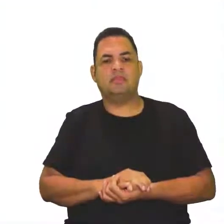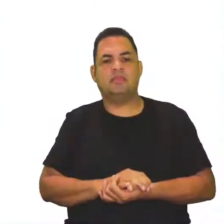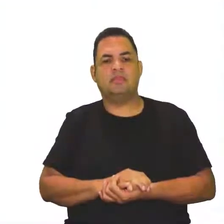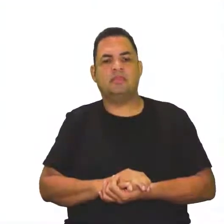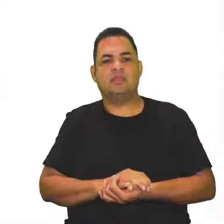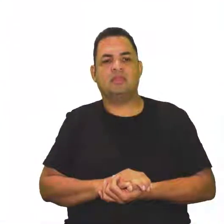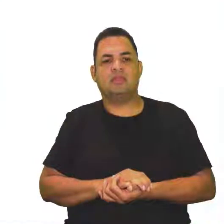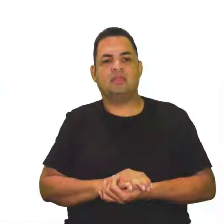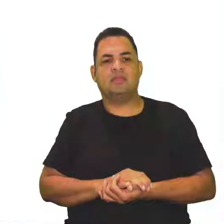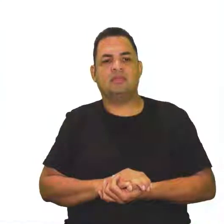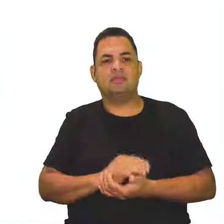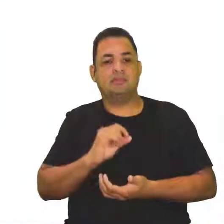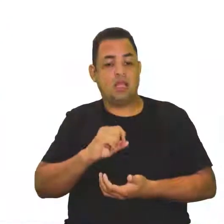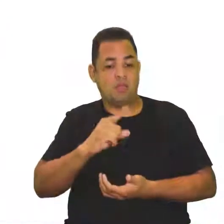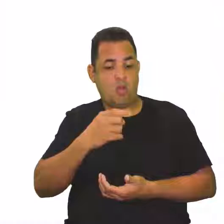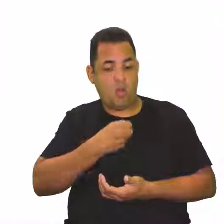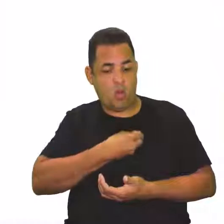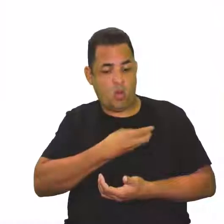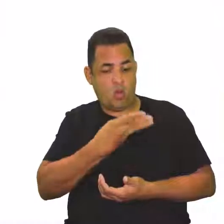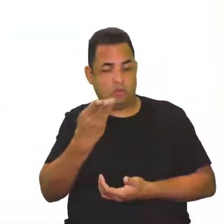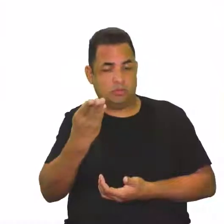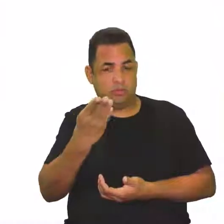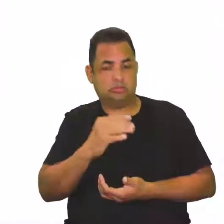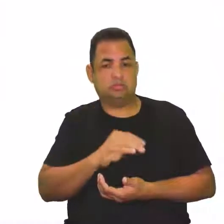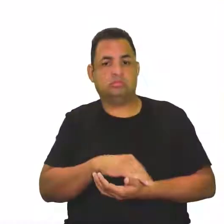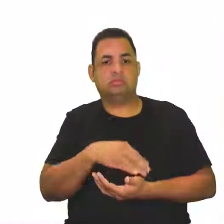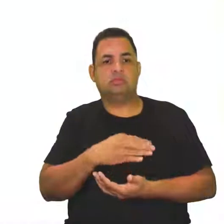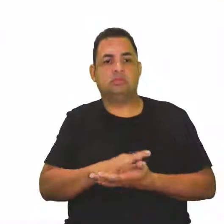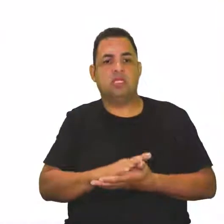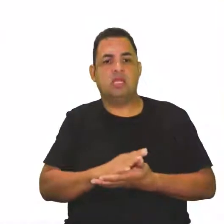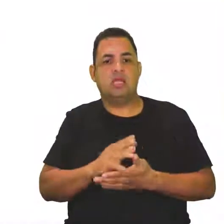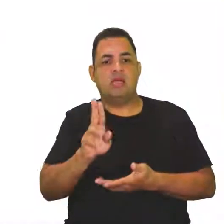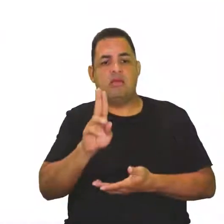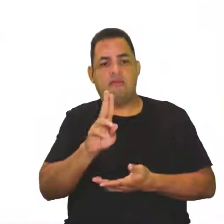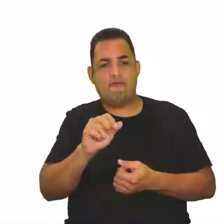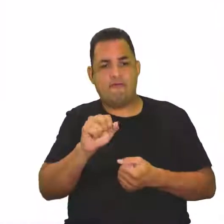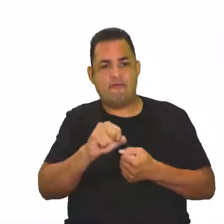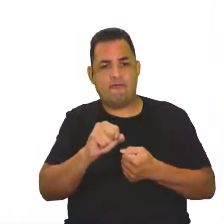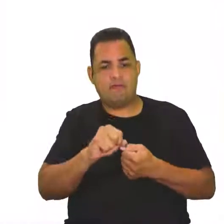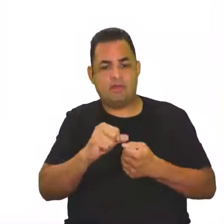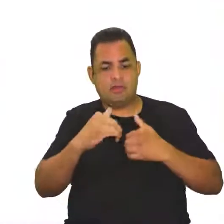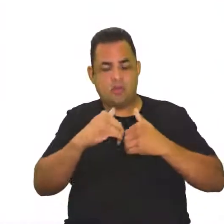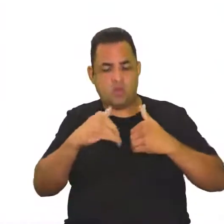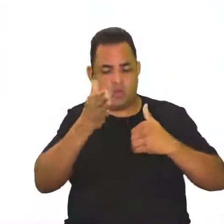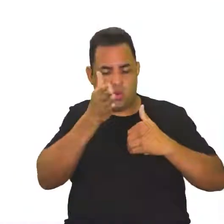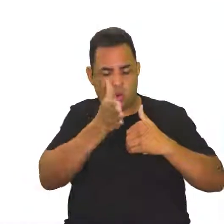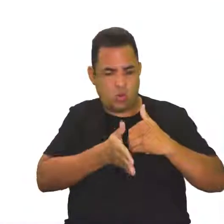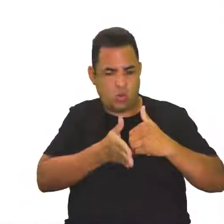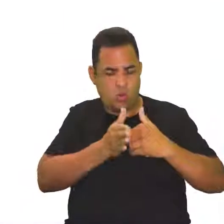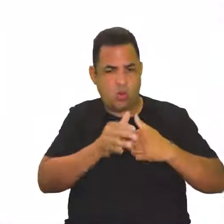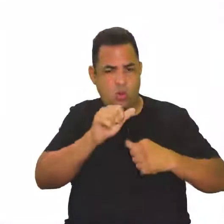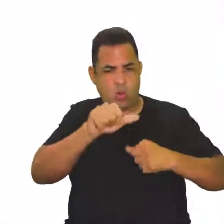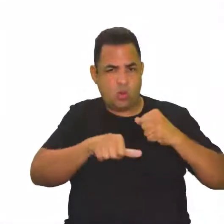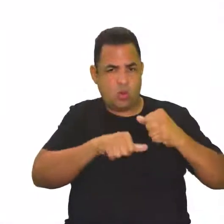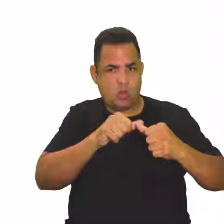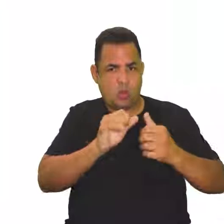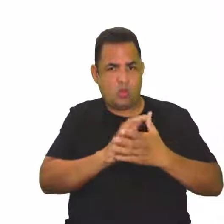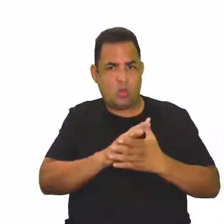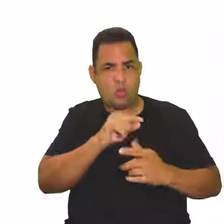a maior intensidade do campo elétrico para fazer um isolante se tornar condutor é chamada